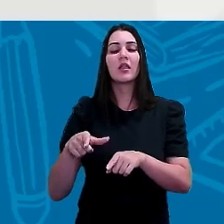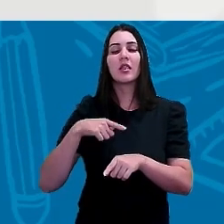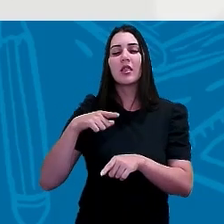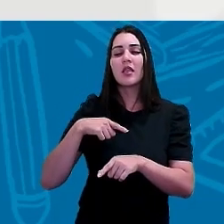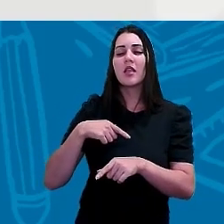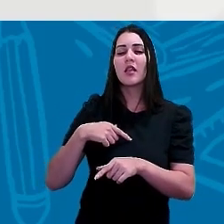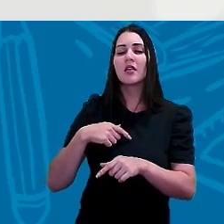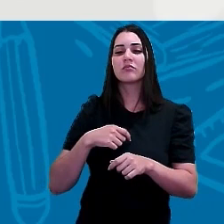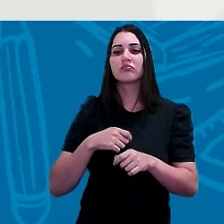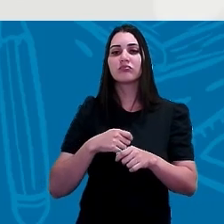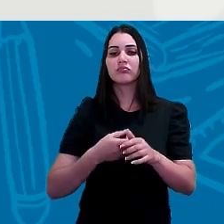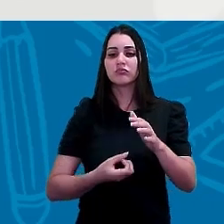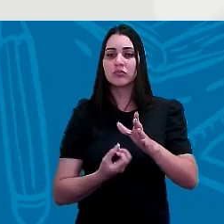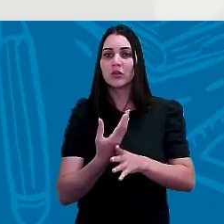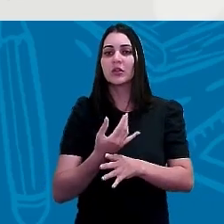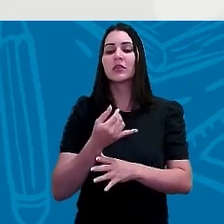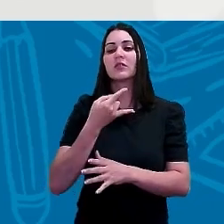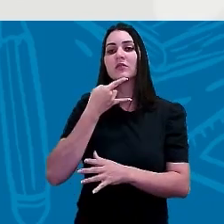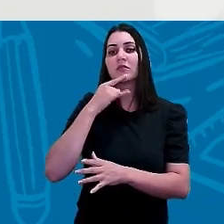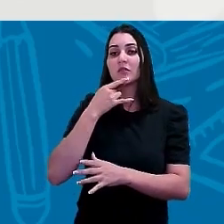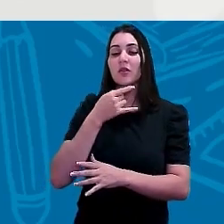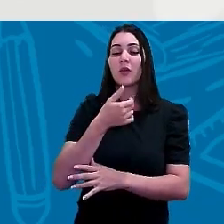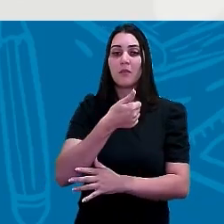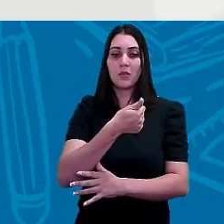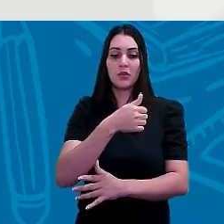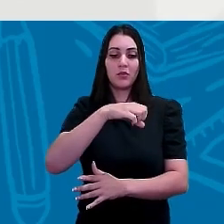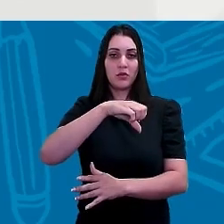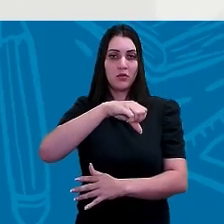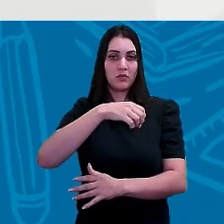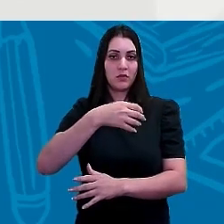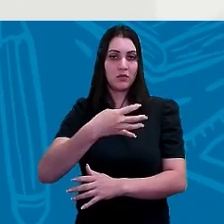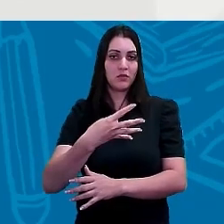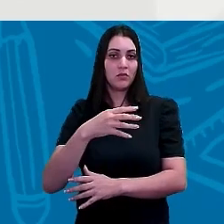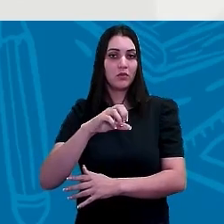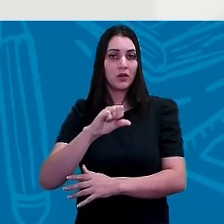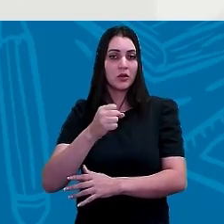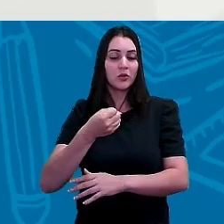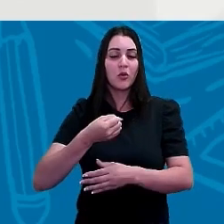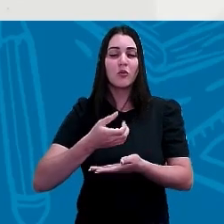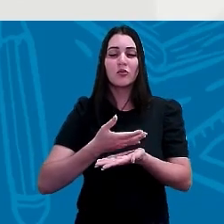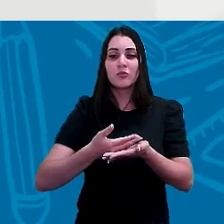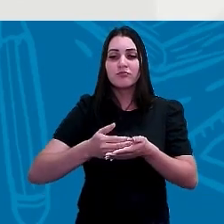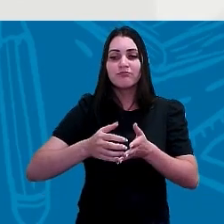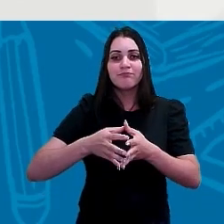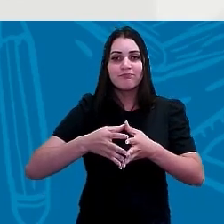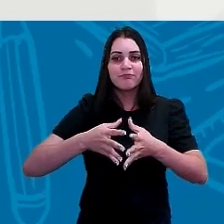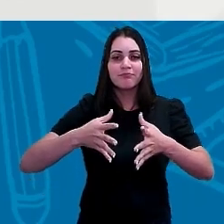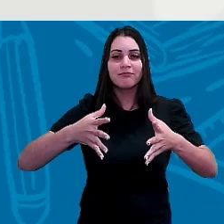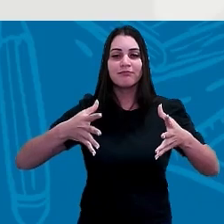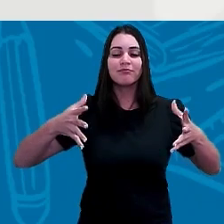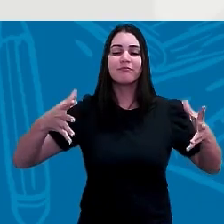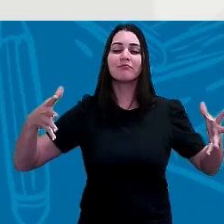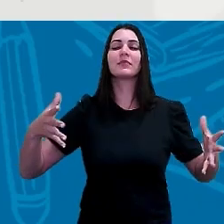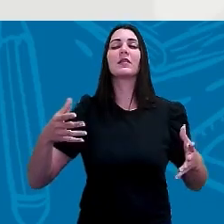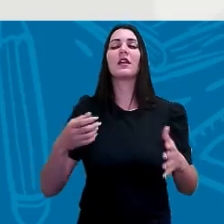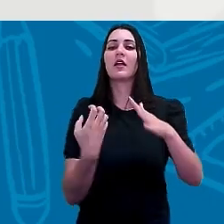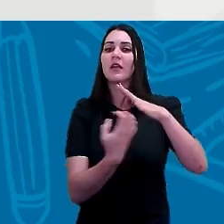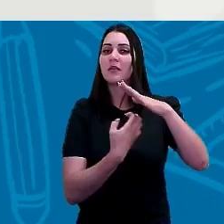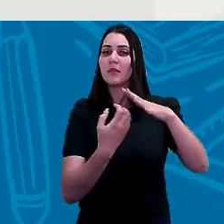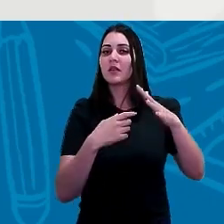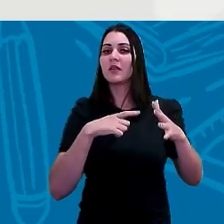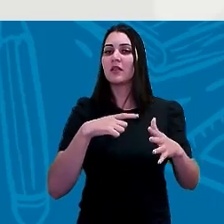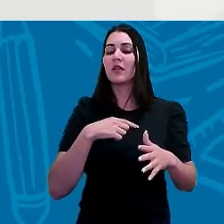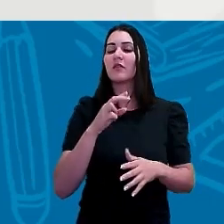aguardente. Em 1948, né, com o ritmo crescente e acelerado, a empresa ganhou o nome de Engarrafamentos